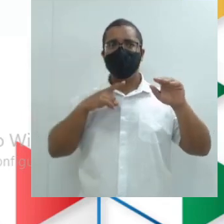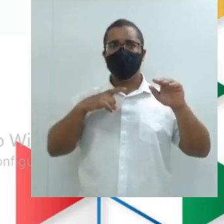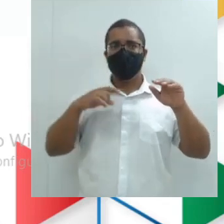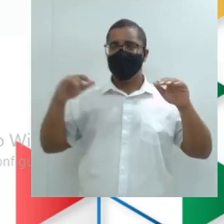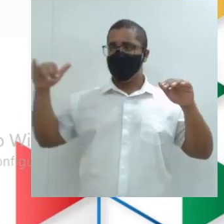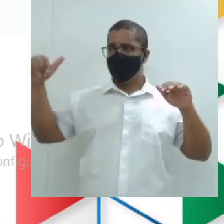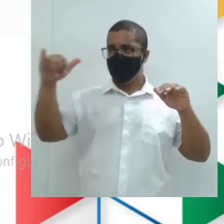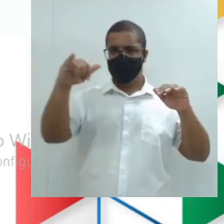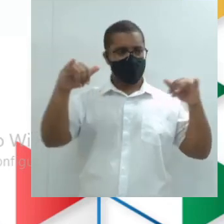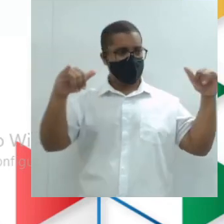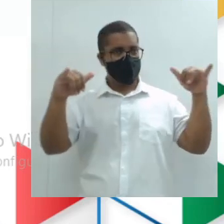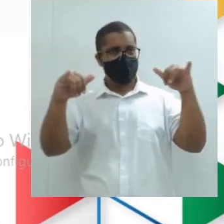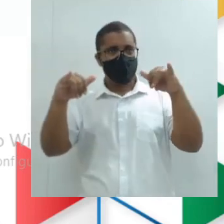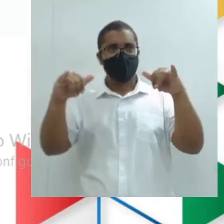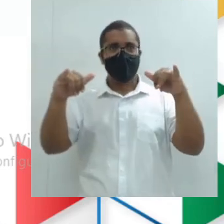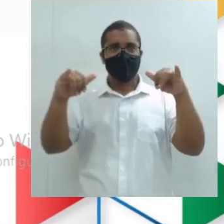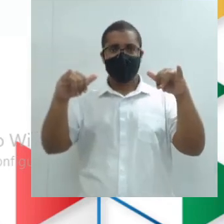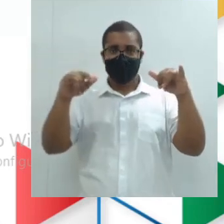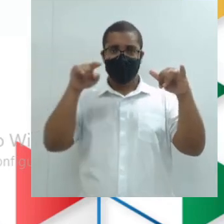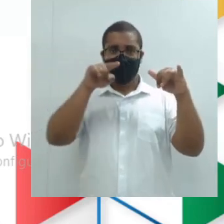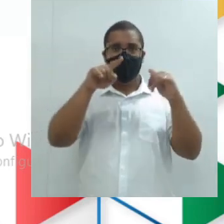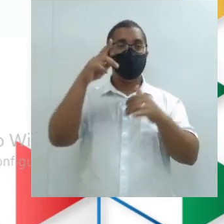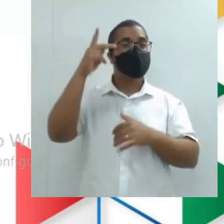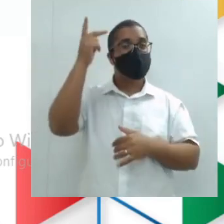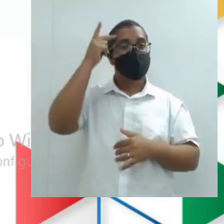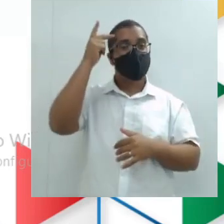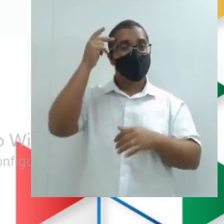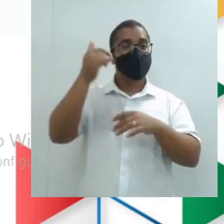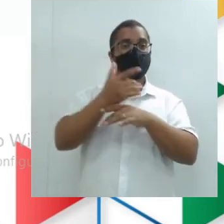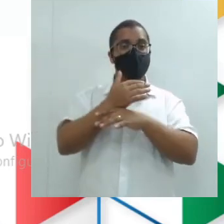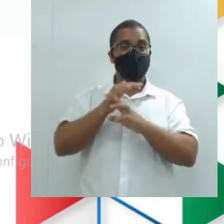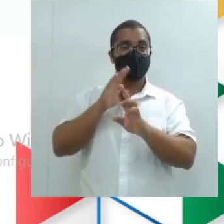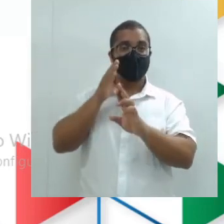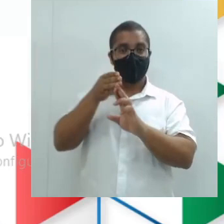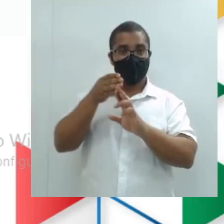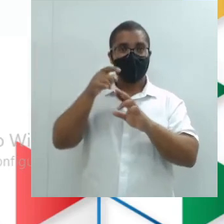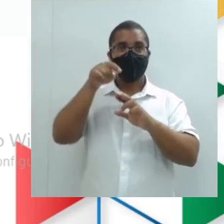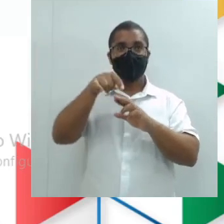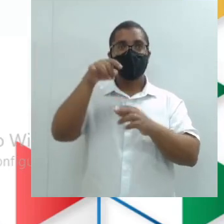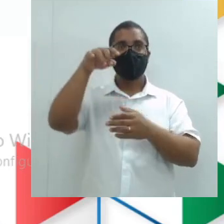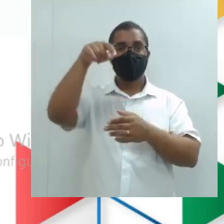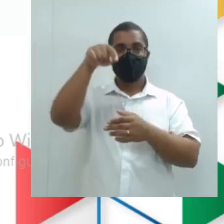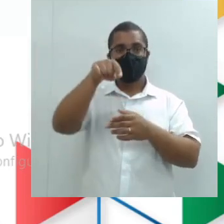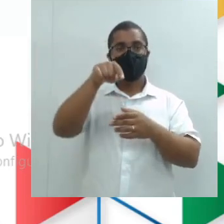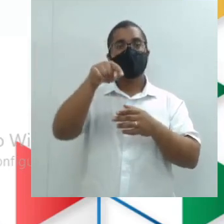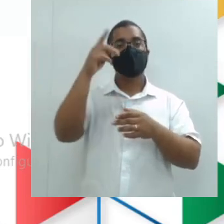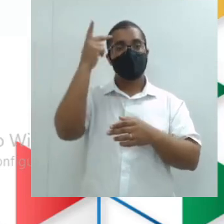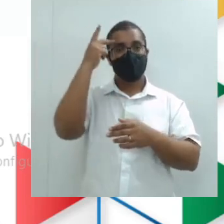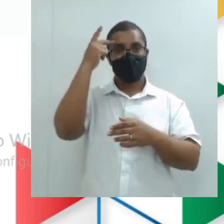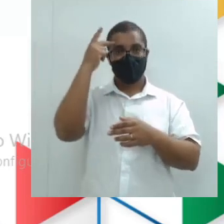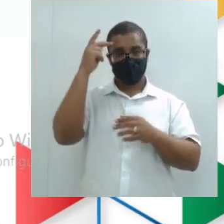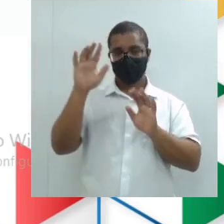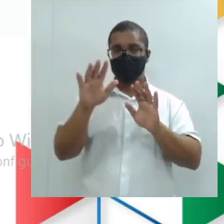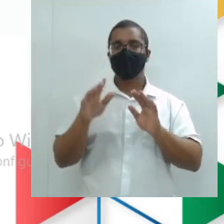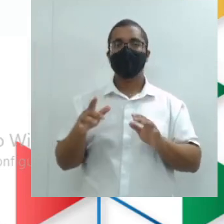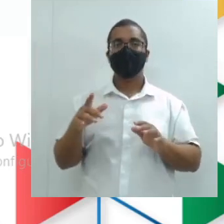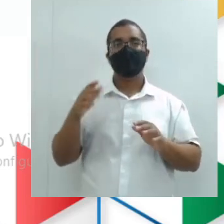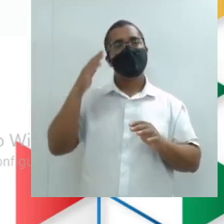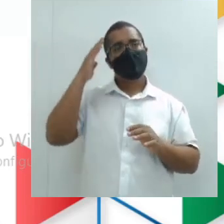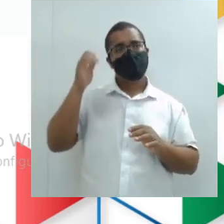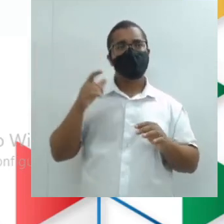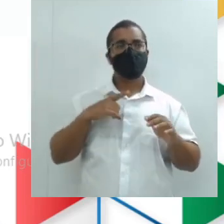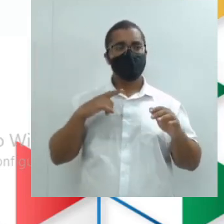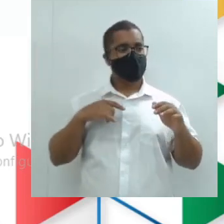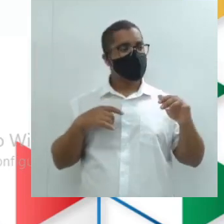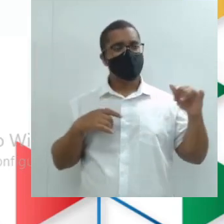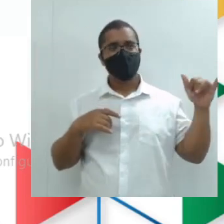2 aviões, A e B, em relação à cidade de São Paulo, que é o referencial aí, ó, cidade de São Paulo. Sabendo que cada